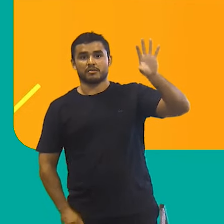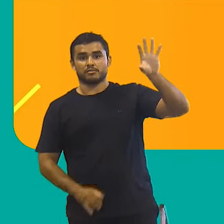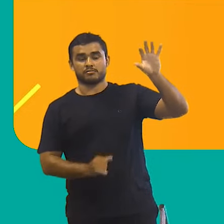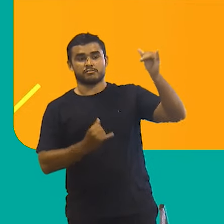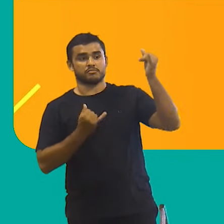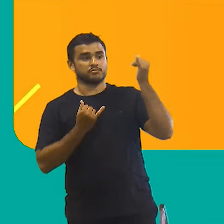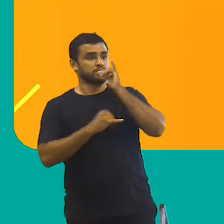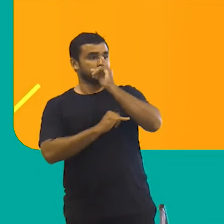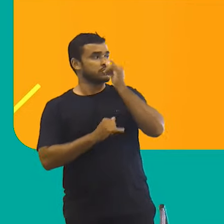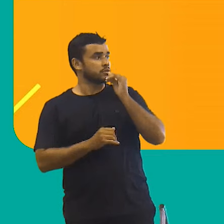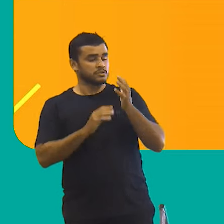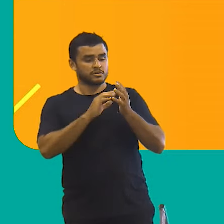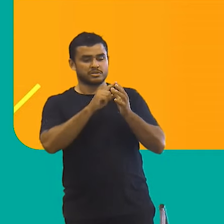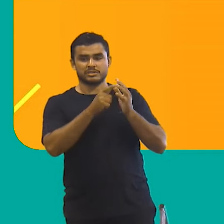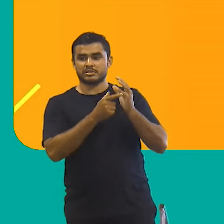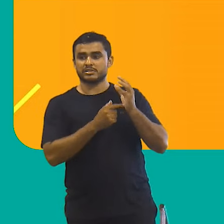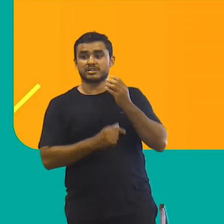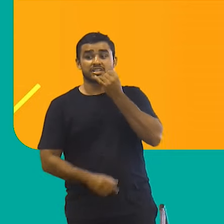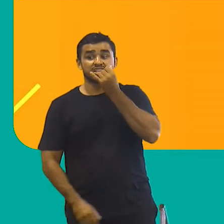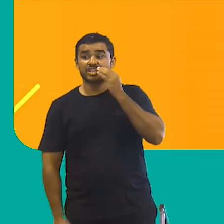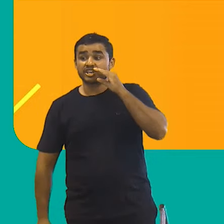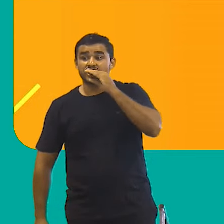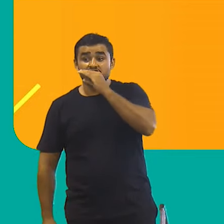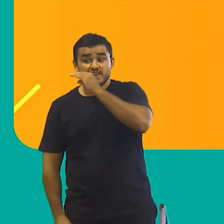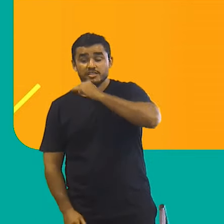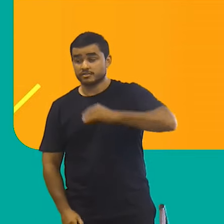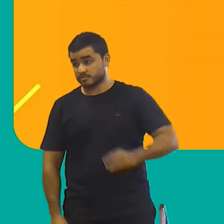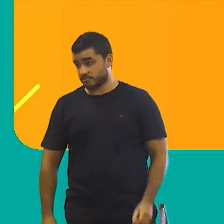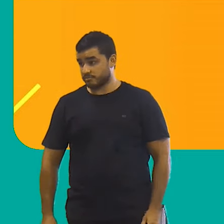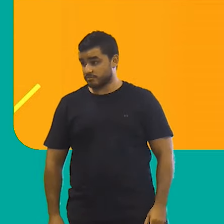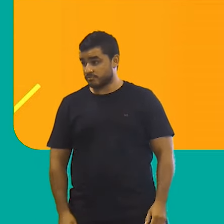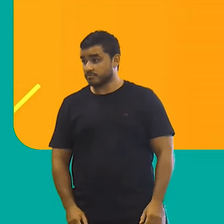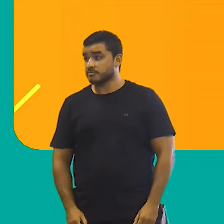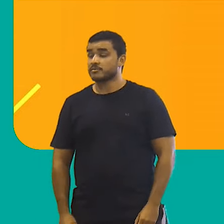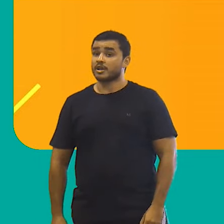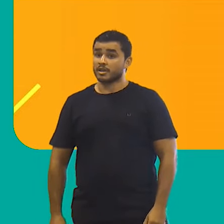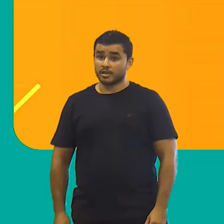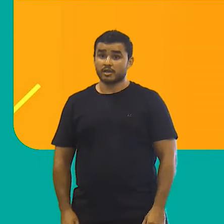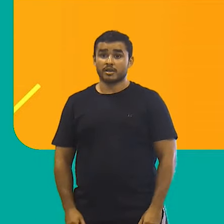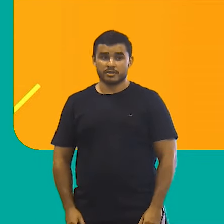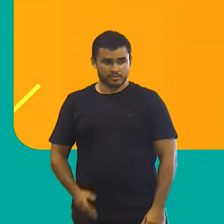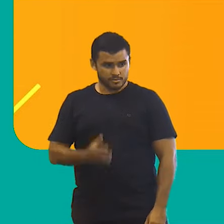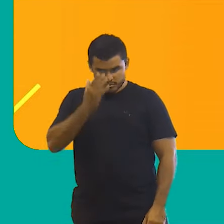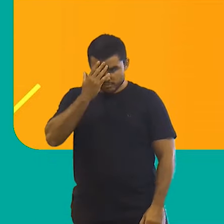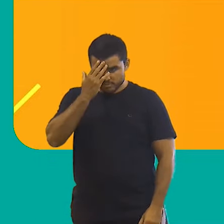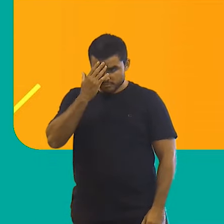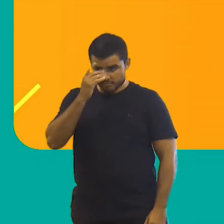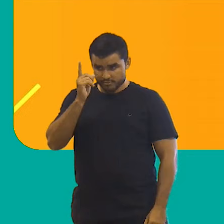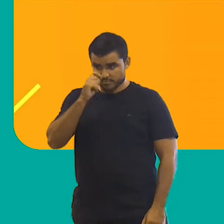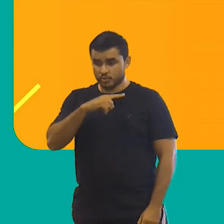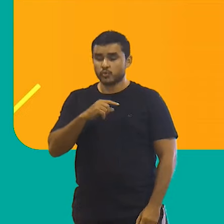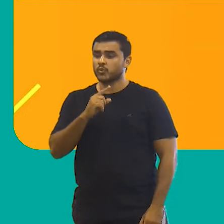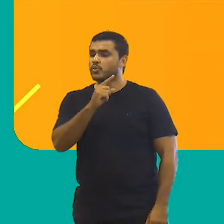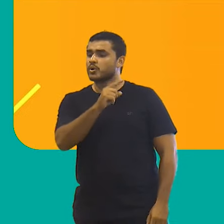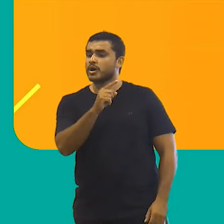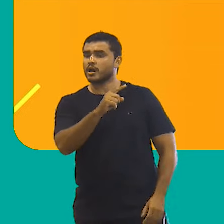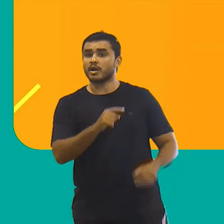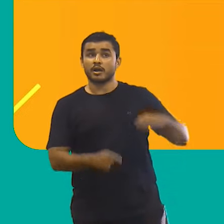você derrete as pontas dos seus dedos. Então qual que é o cocô da lâmpada